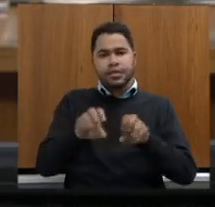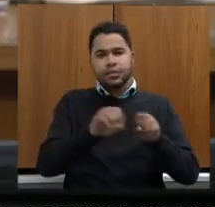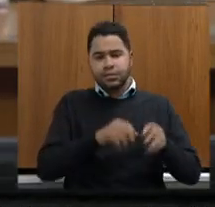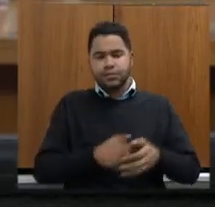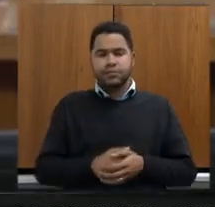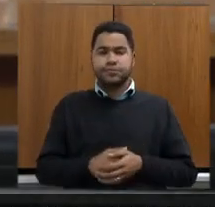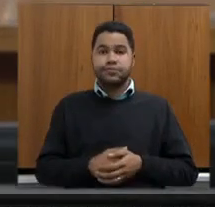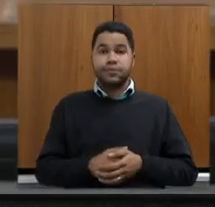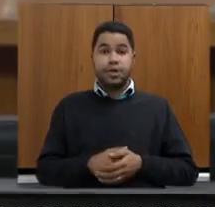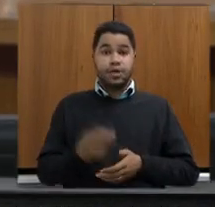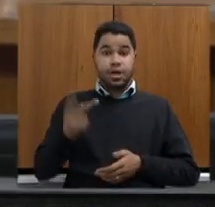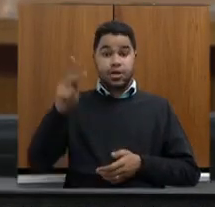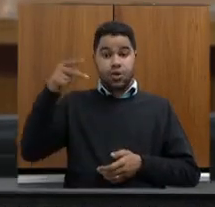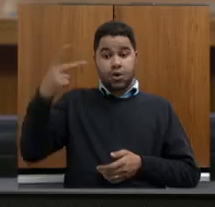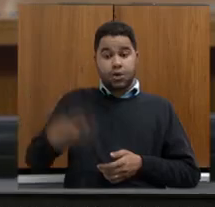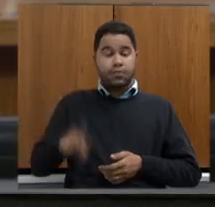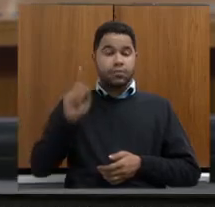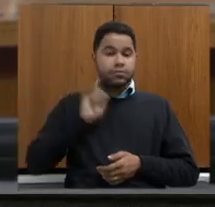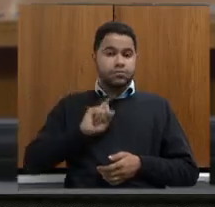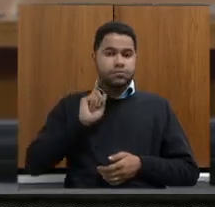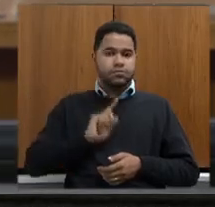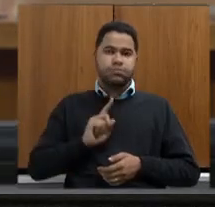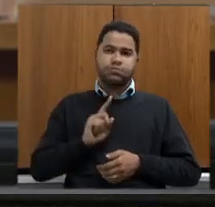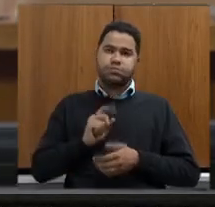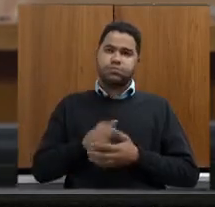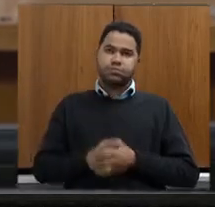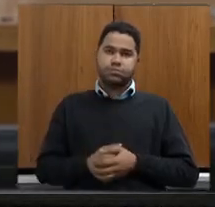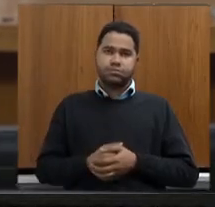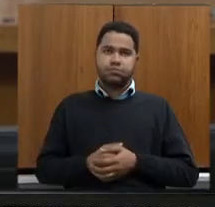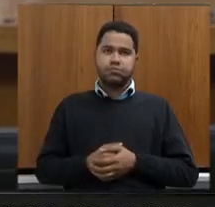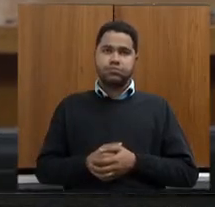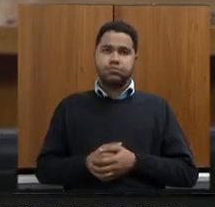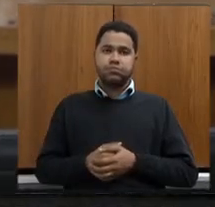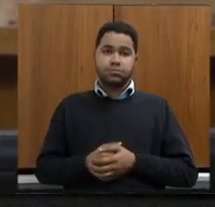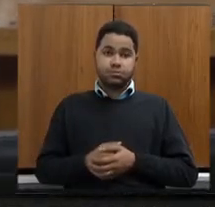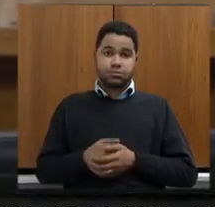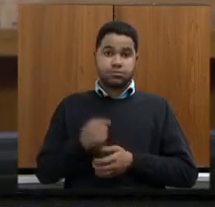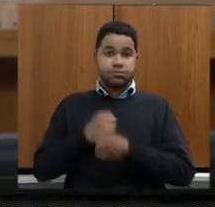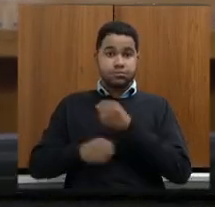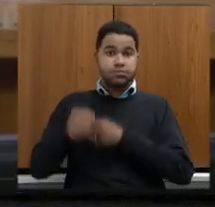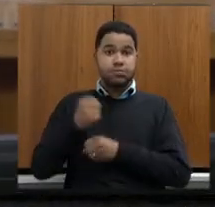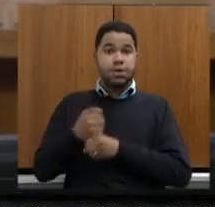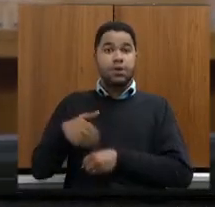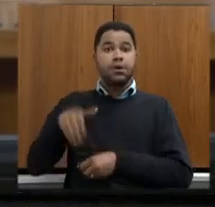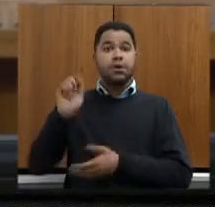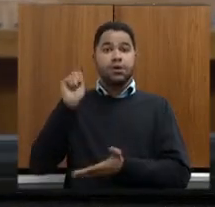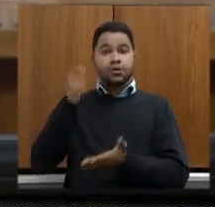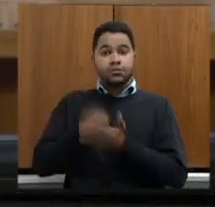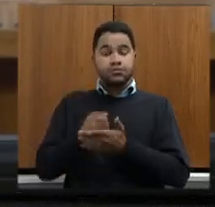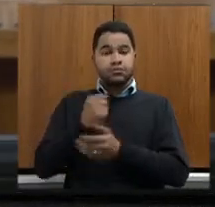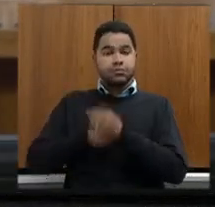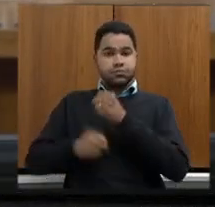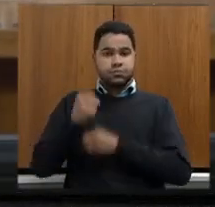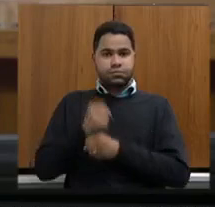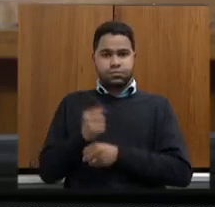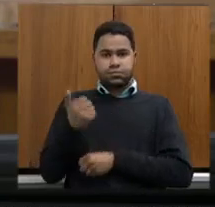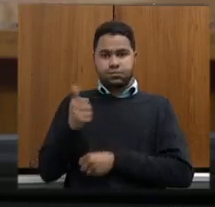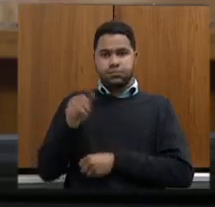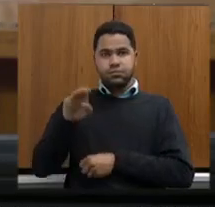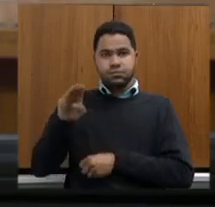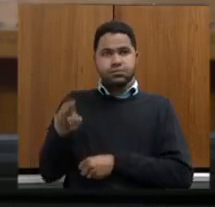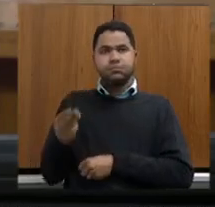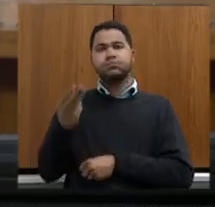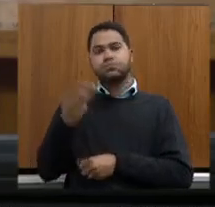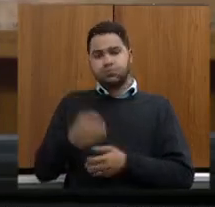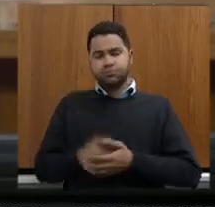na história de Minas Gerais né No ano que tivemos mais recursos pagos que foi o ano anterior foram 11 bilhões de